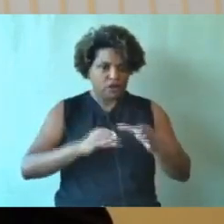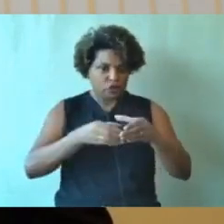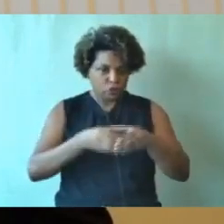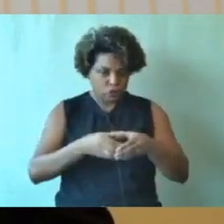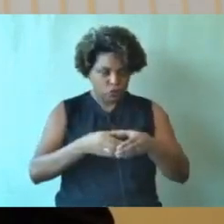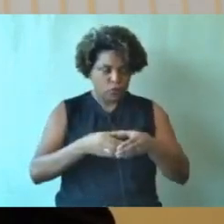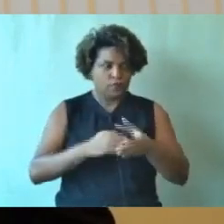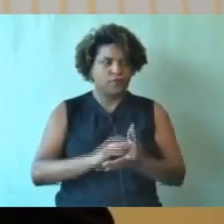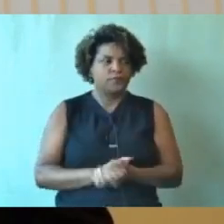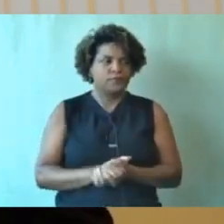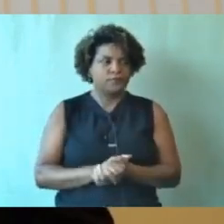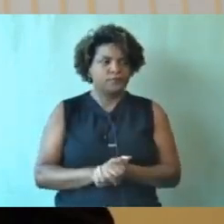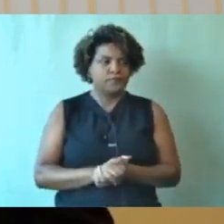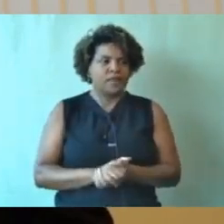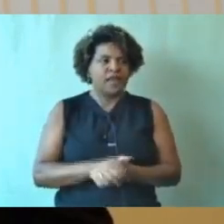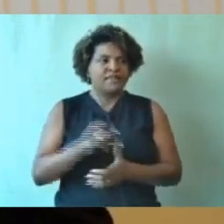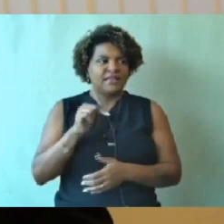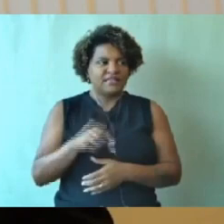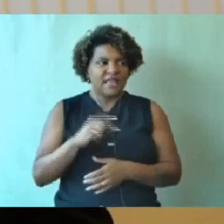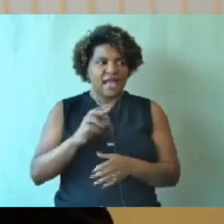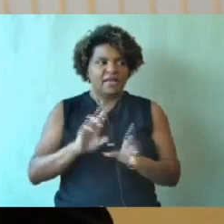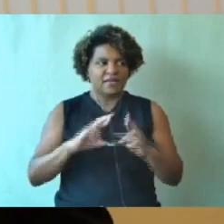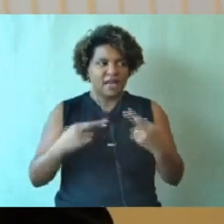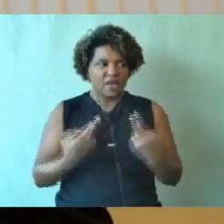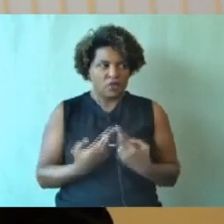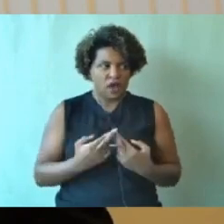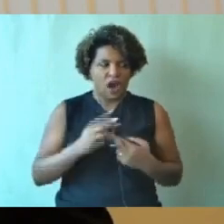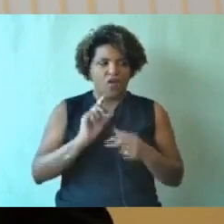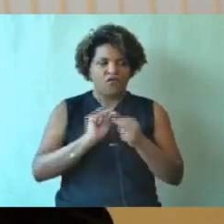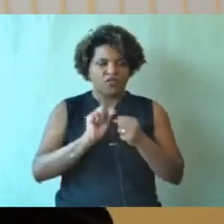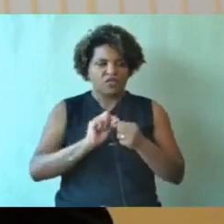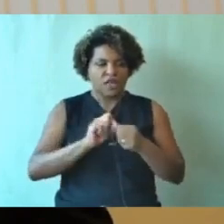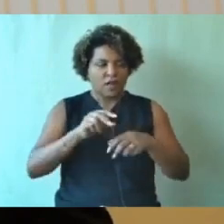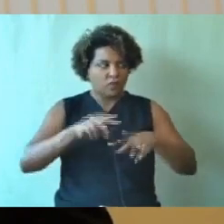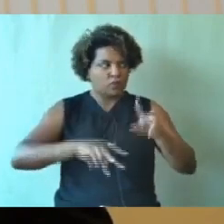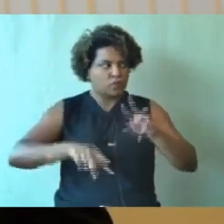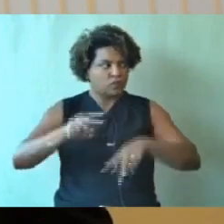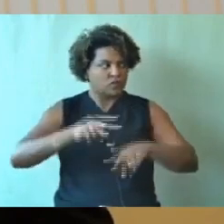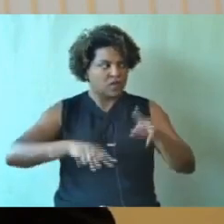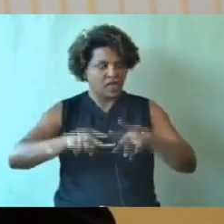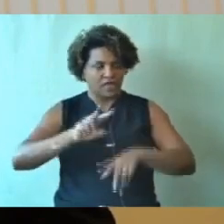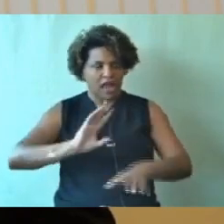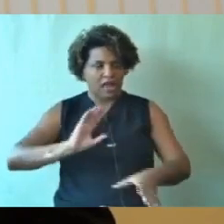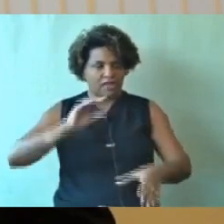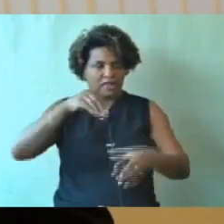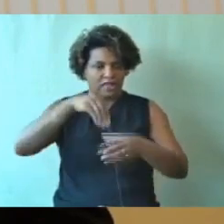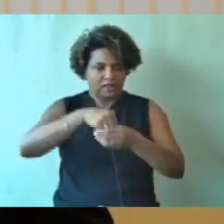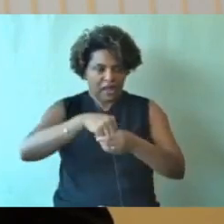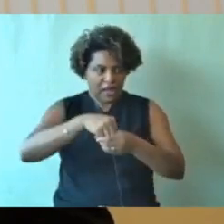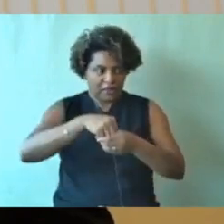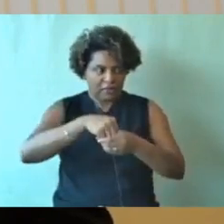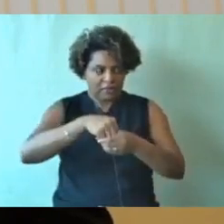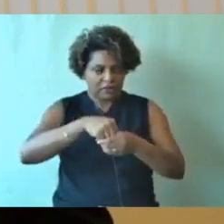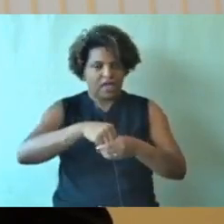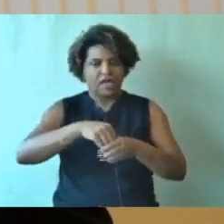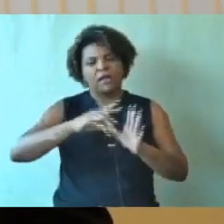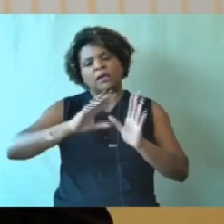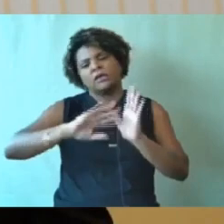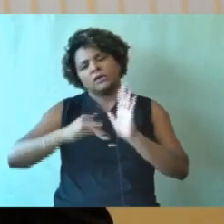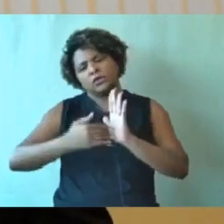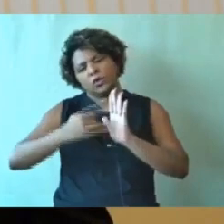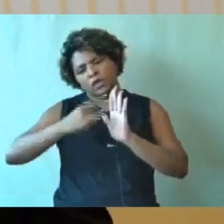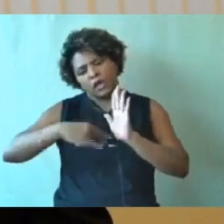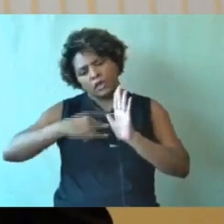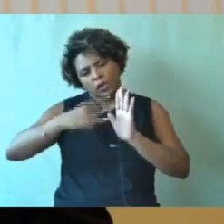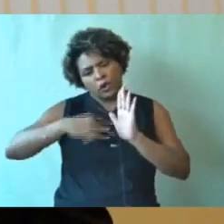na reunião do consórcio, depois do análise do nosso setor jurídico interno aqui dos consórcios, que a documentação